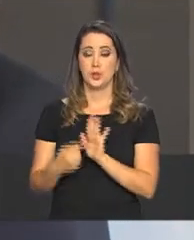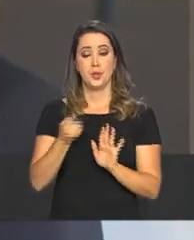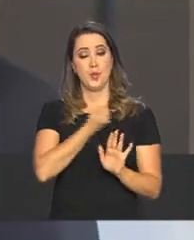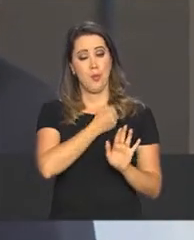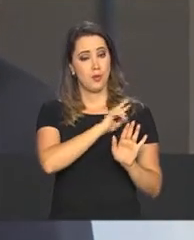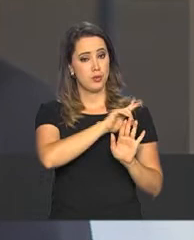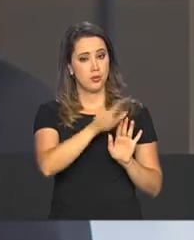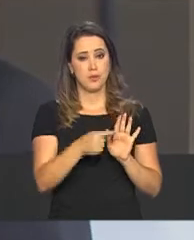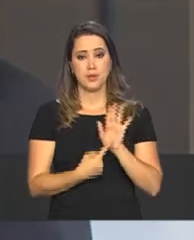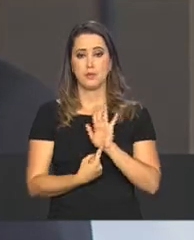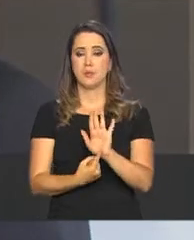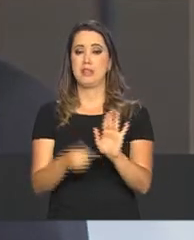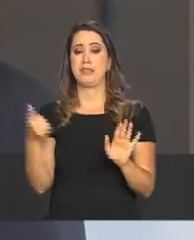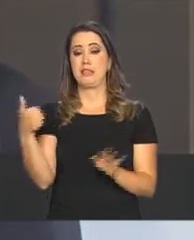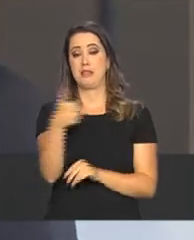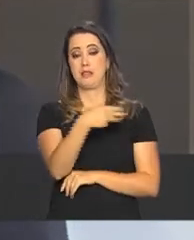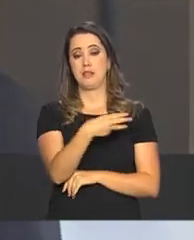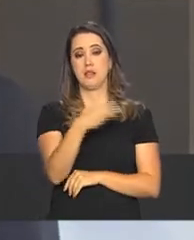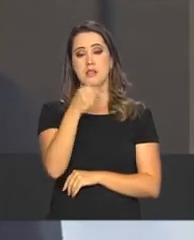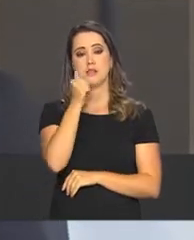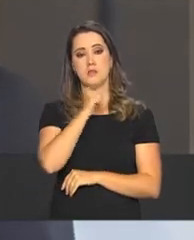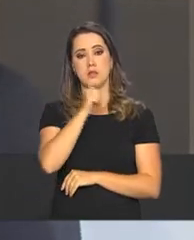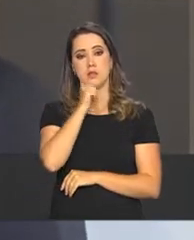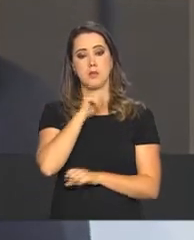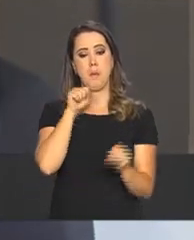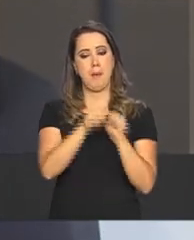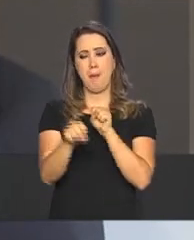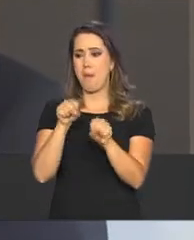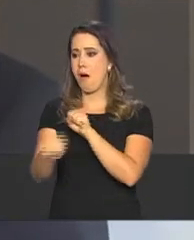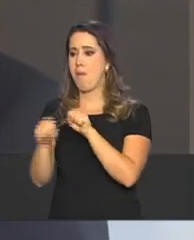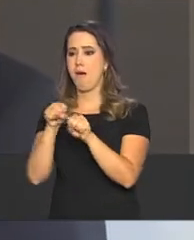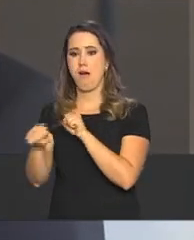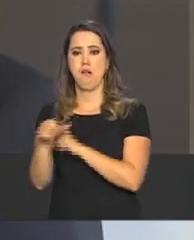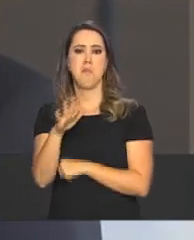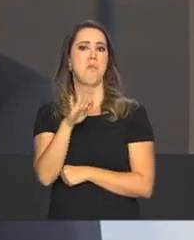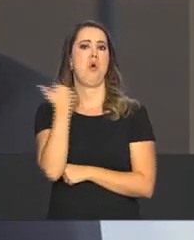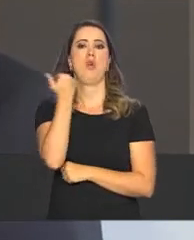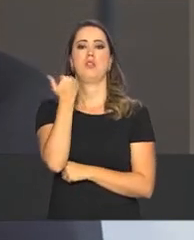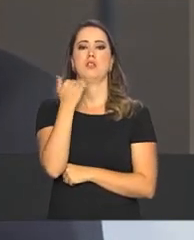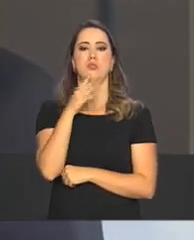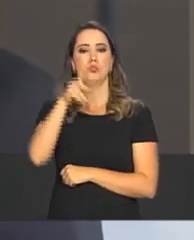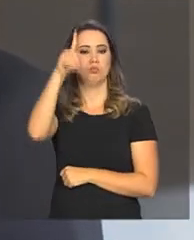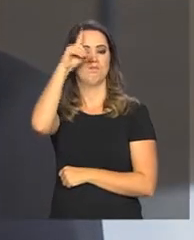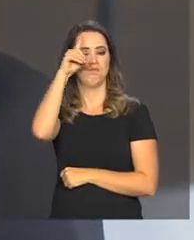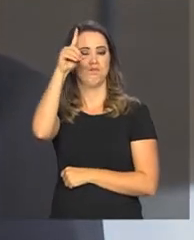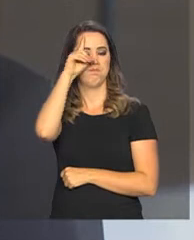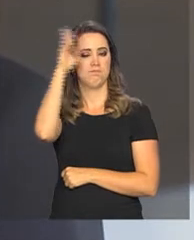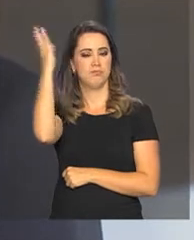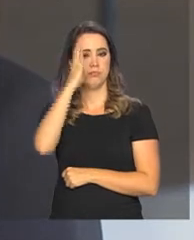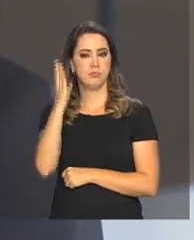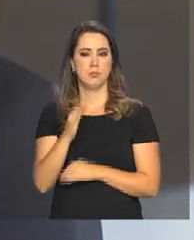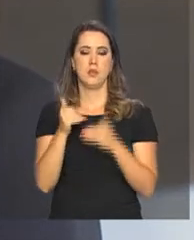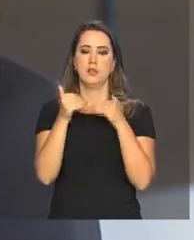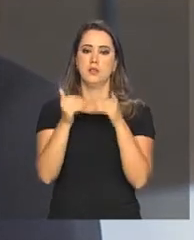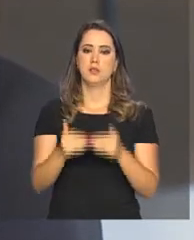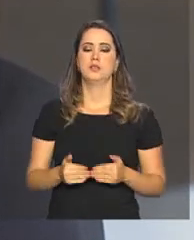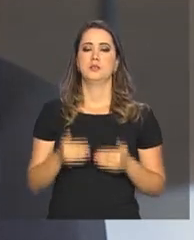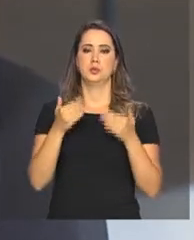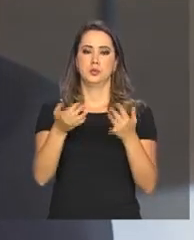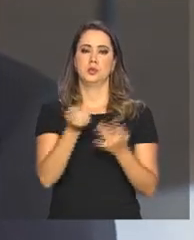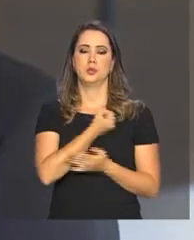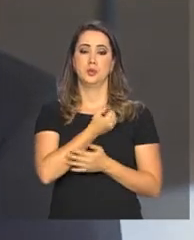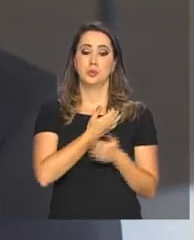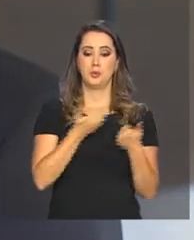mulheres são assassinadas por dia no brasil é diante disso é esse dado acabou chegando